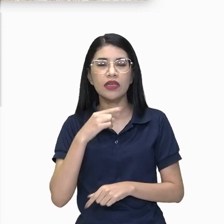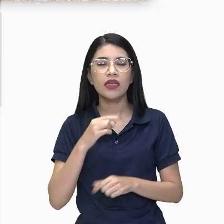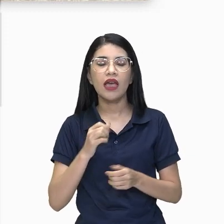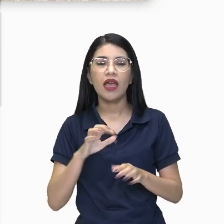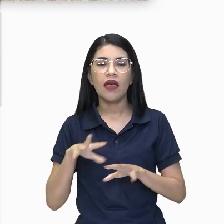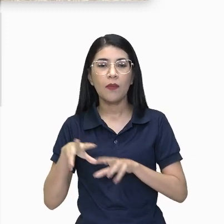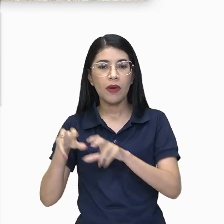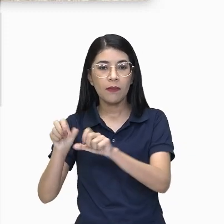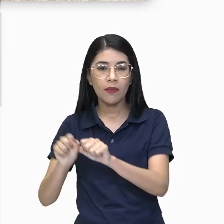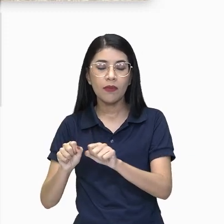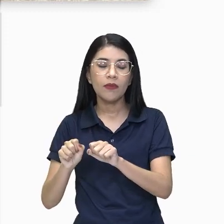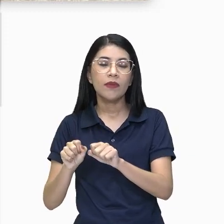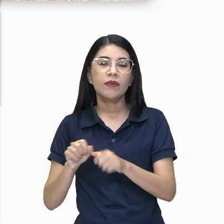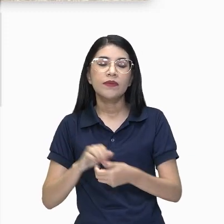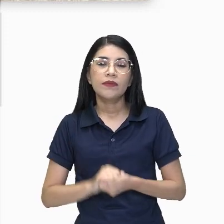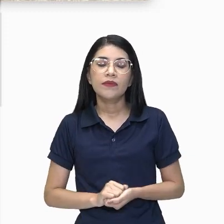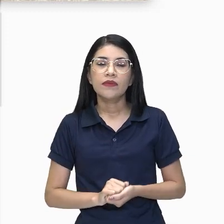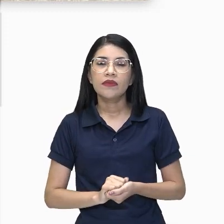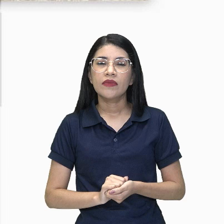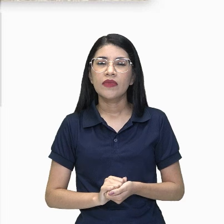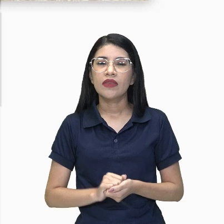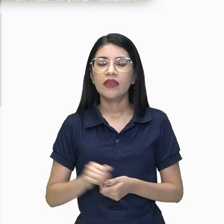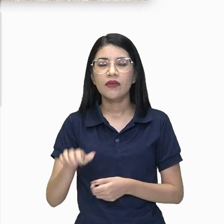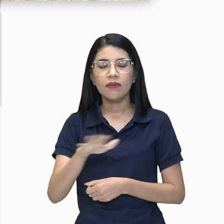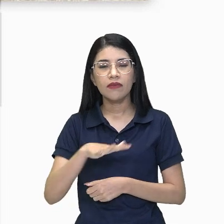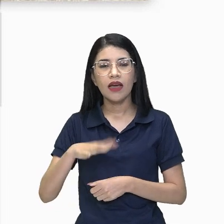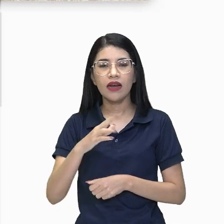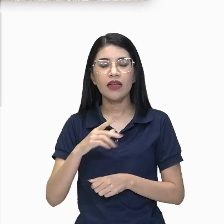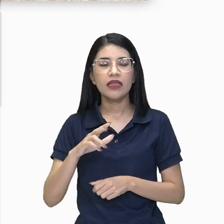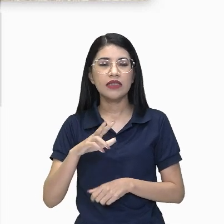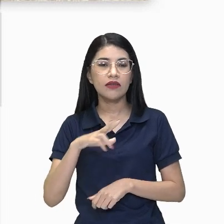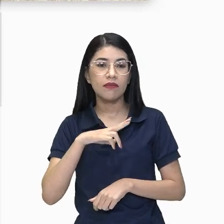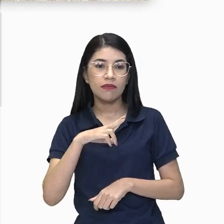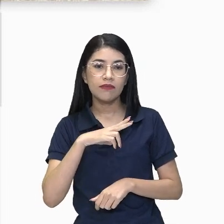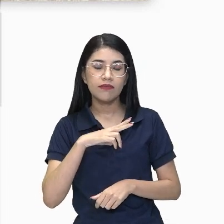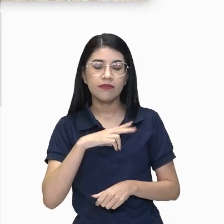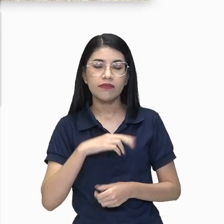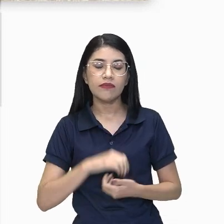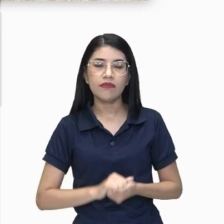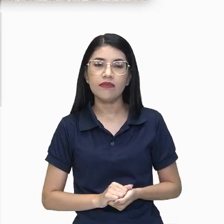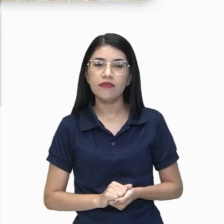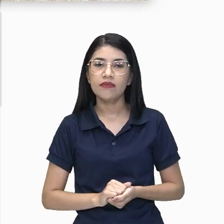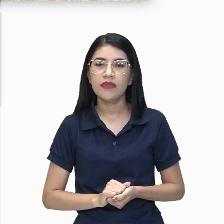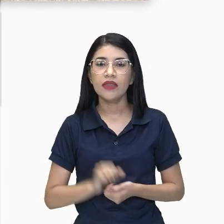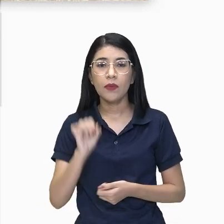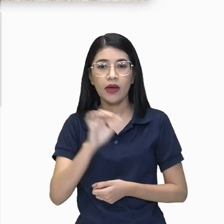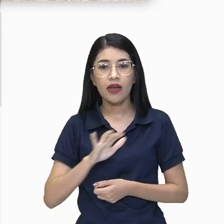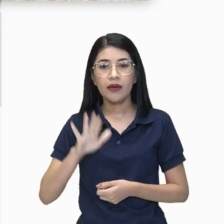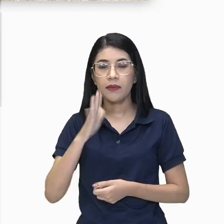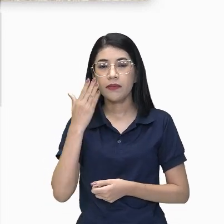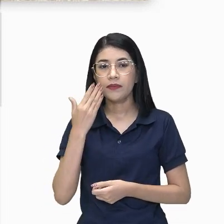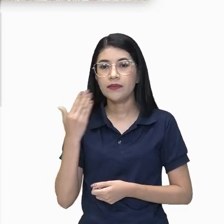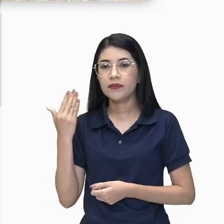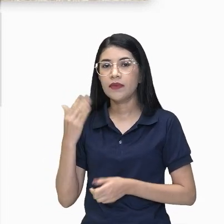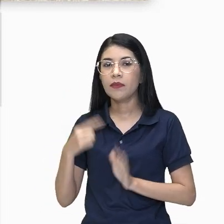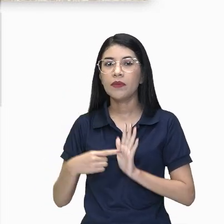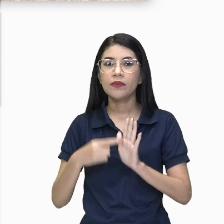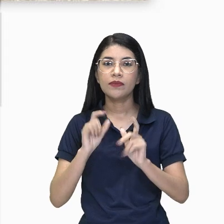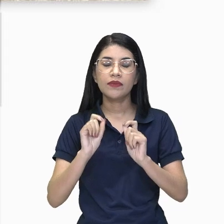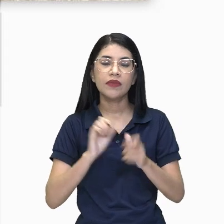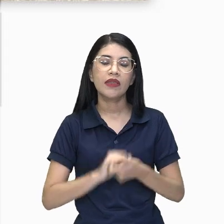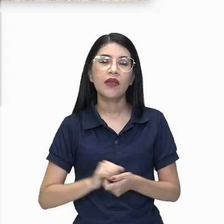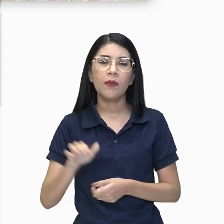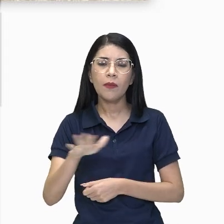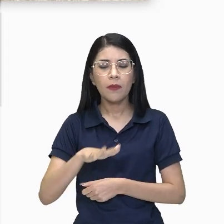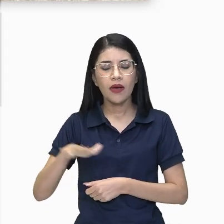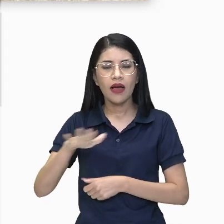uma terra em propriedade privada. Aqui eu trouxe uma ilustração que basicamente ilustra uma pequena propriedade rural